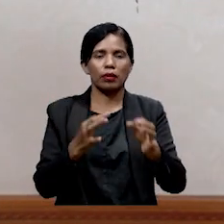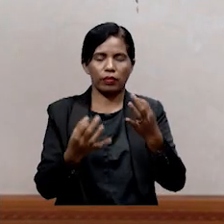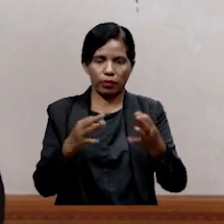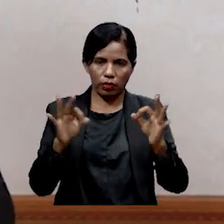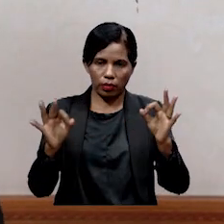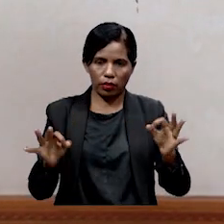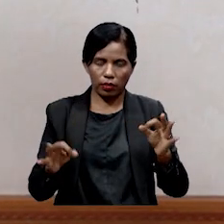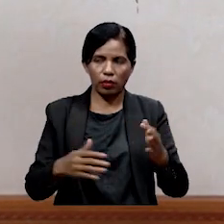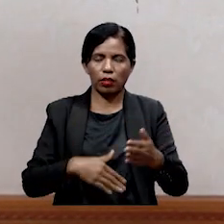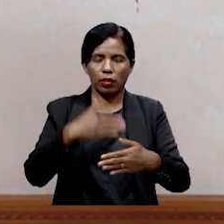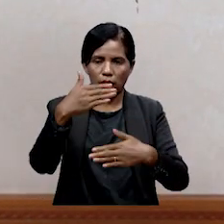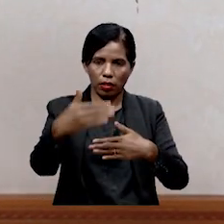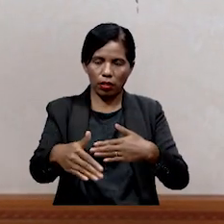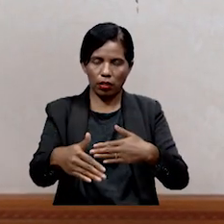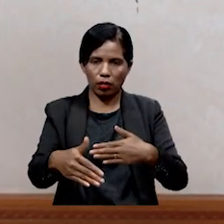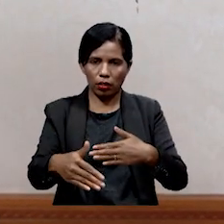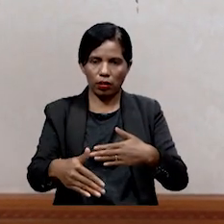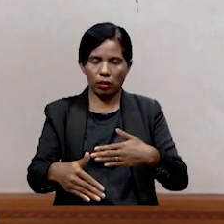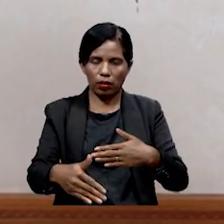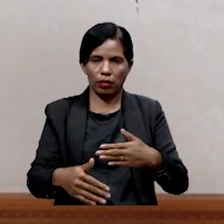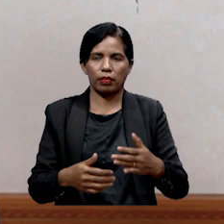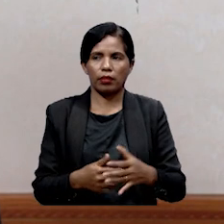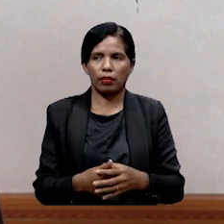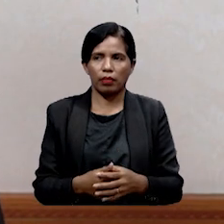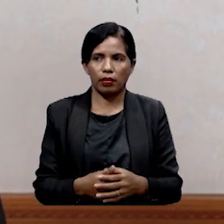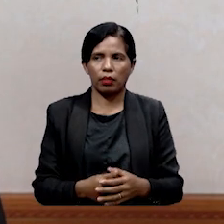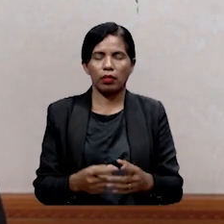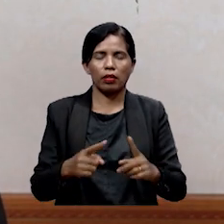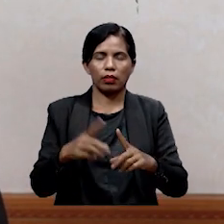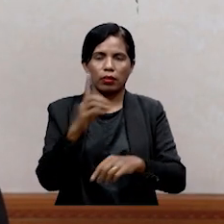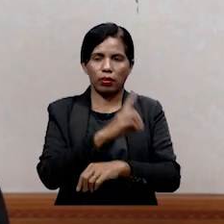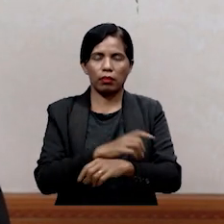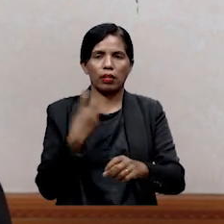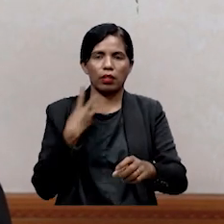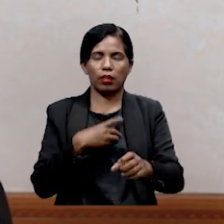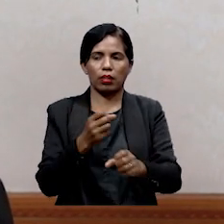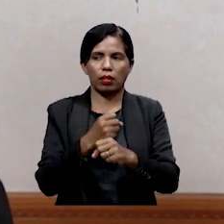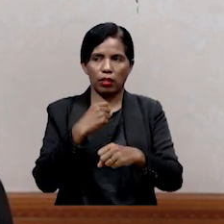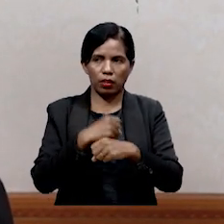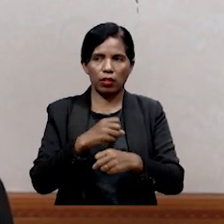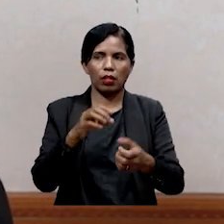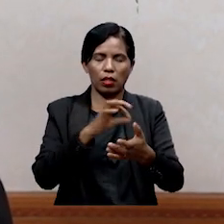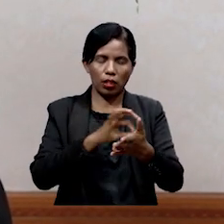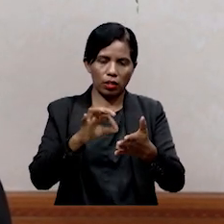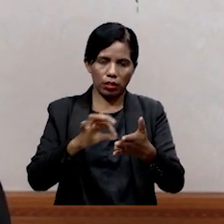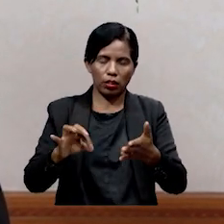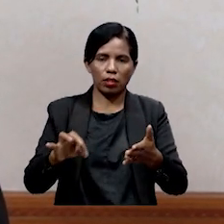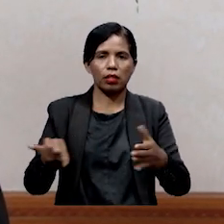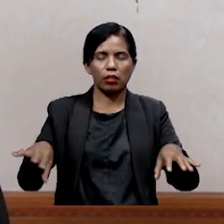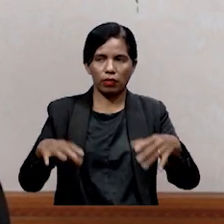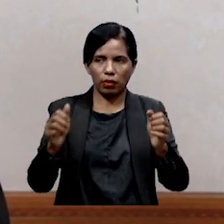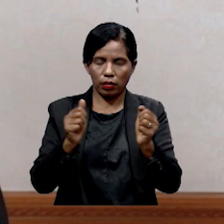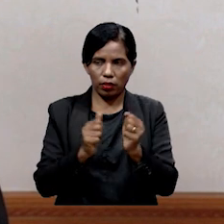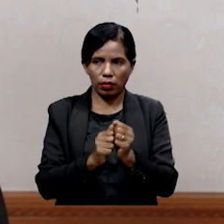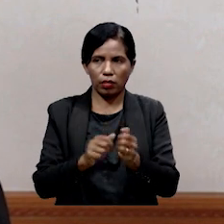maka hakapa fase initial sign e ohin makita finaliza versang ikusnian ho